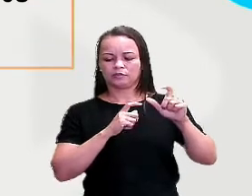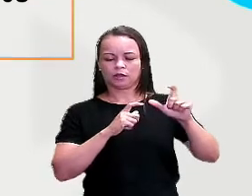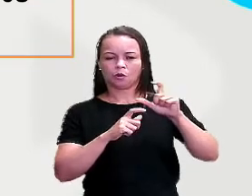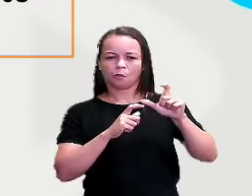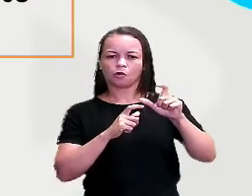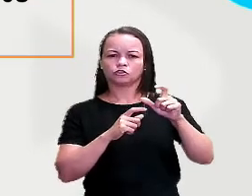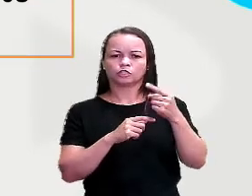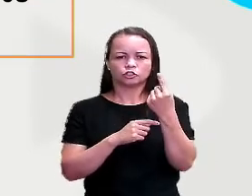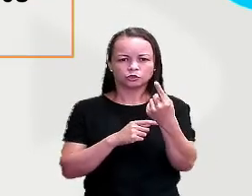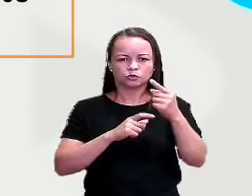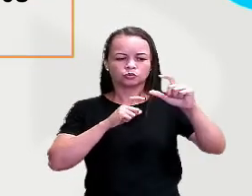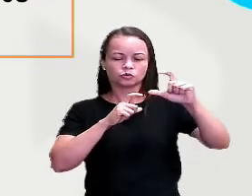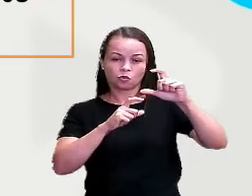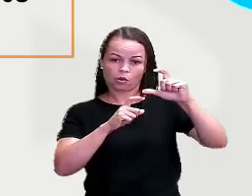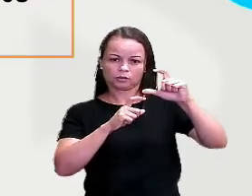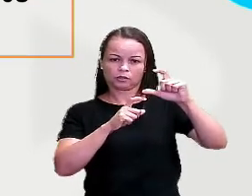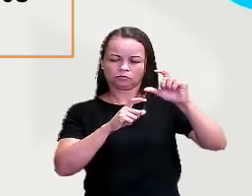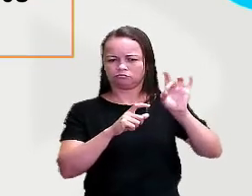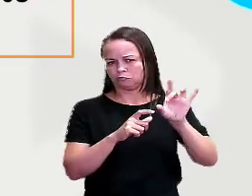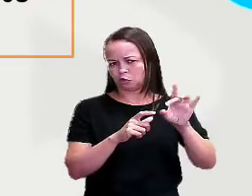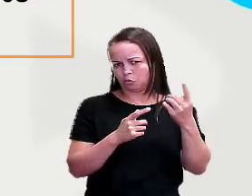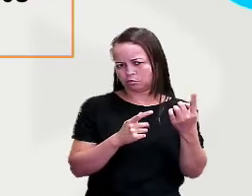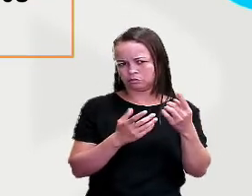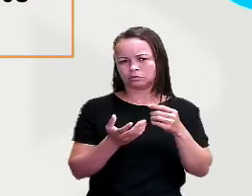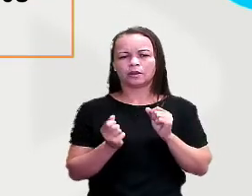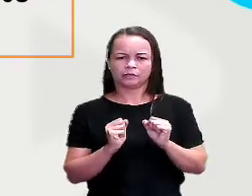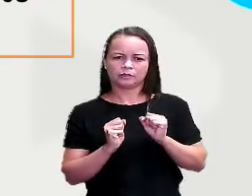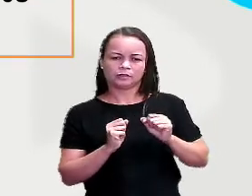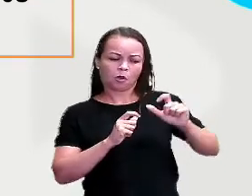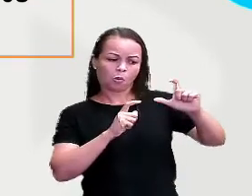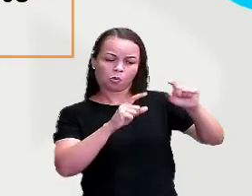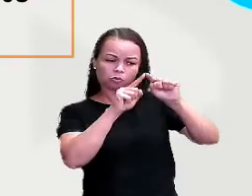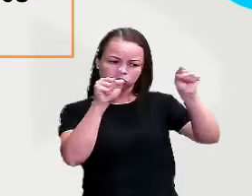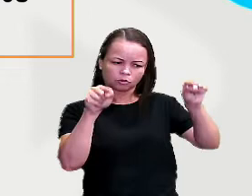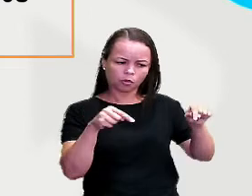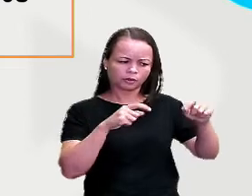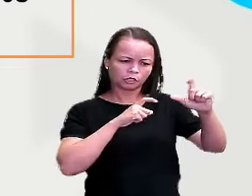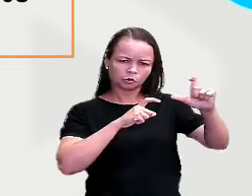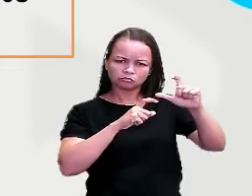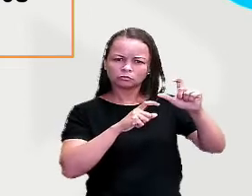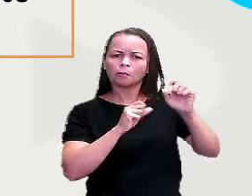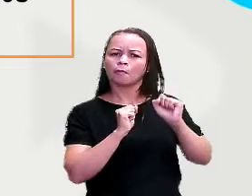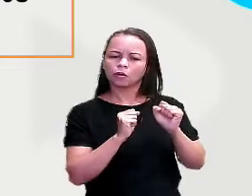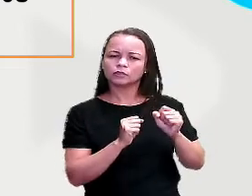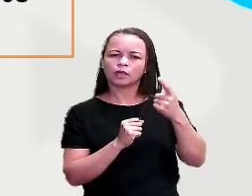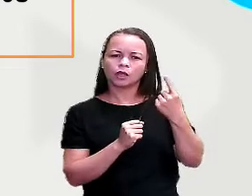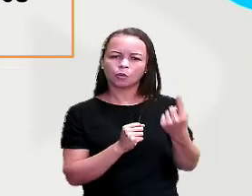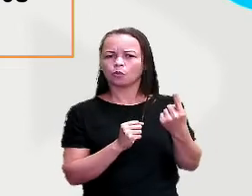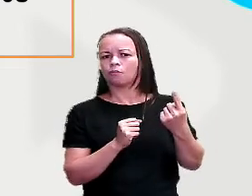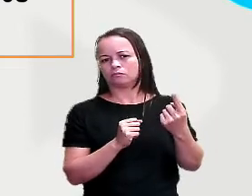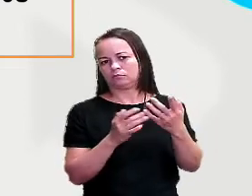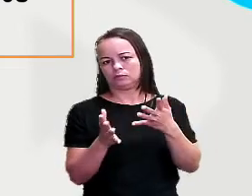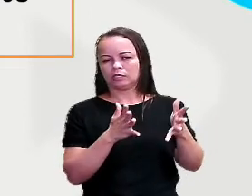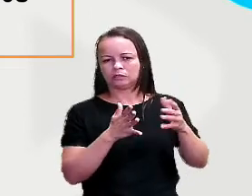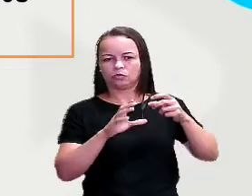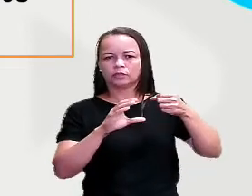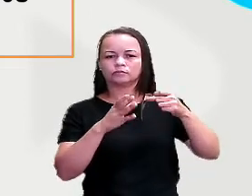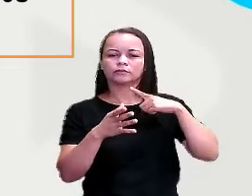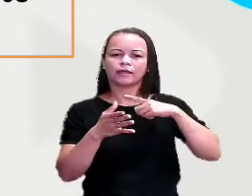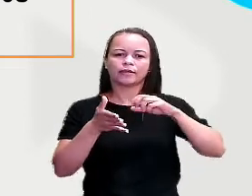corretíssima. Porque para ser tirinha tem que ter pelo menos um quadrinho com sentido ali, né? Com a produção de sentido, com